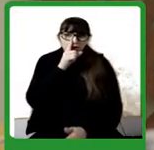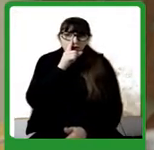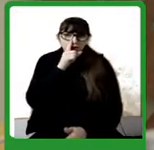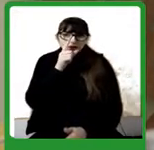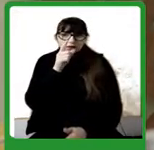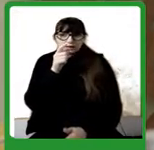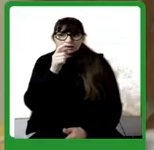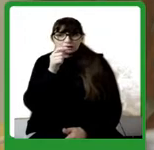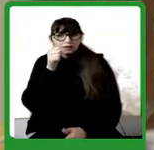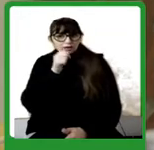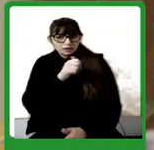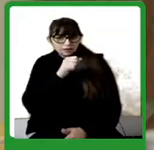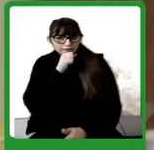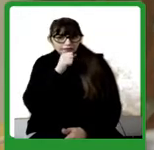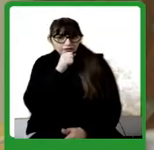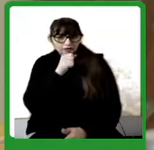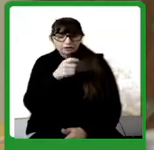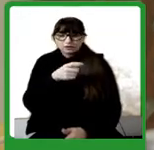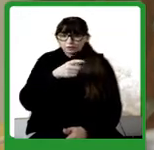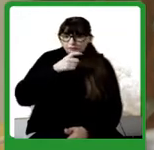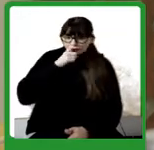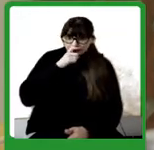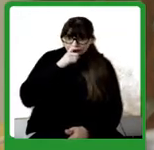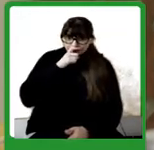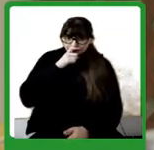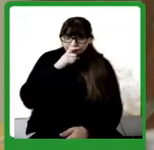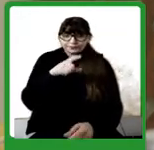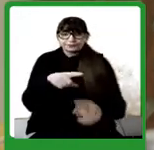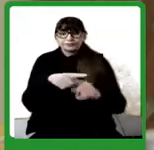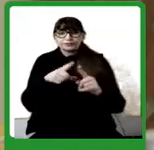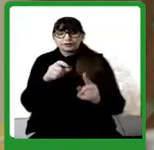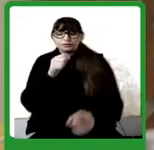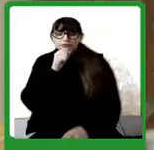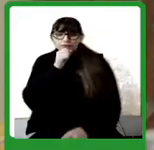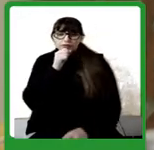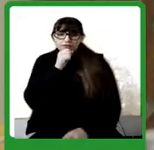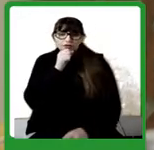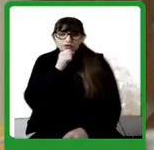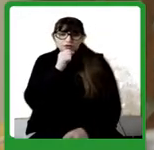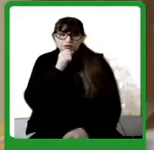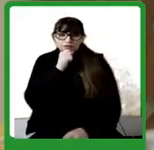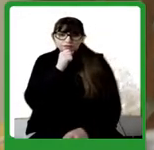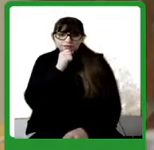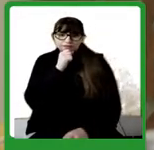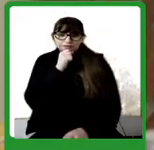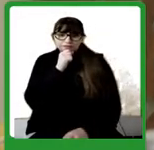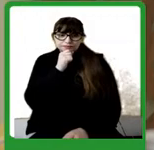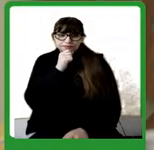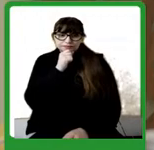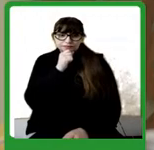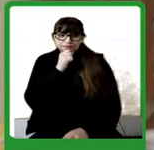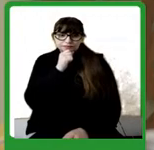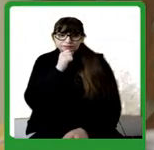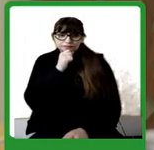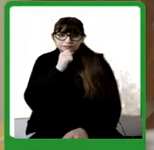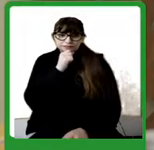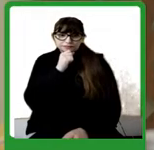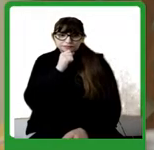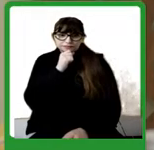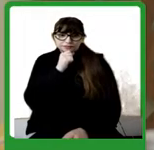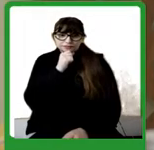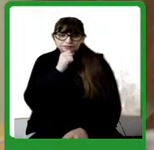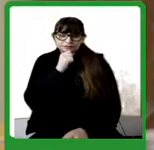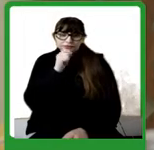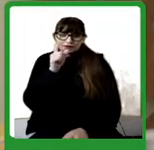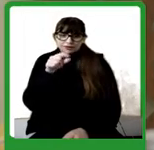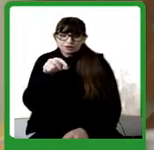paterna. Com o meu avô, cara, o meu avô era uma figura, o meu avô, parece um Nutella falando, é nono. O